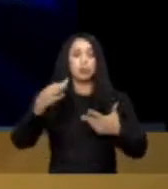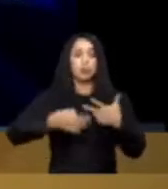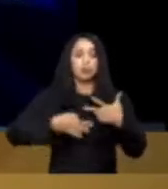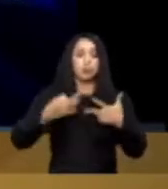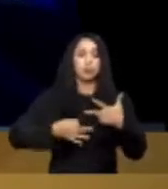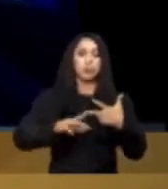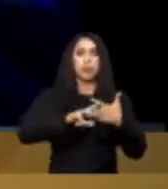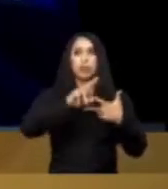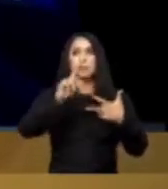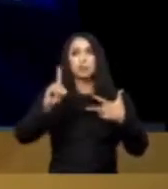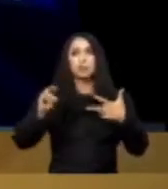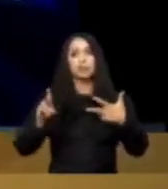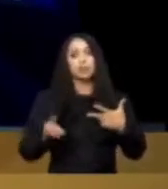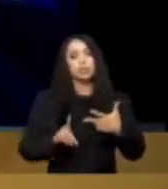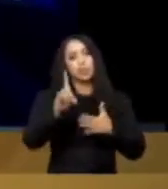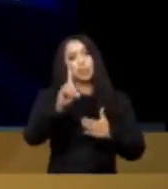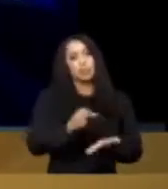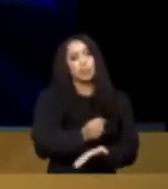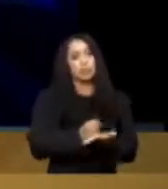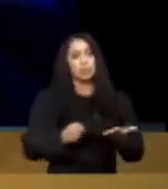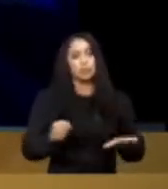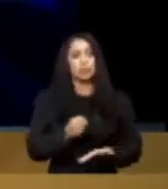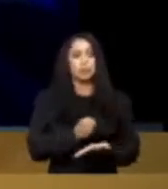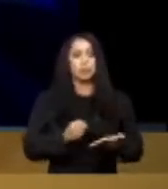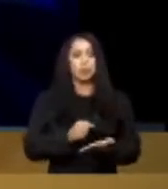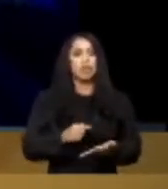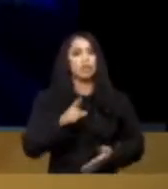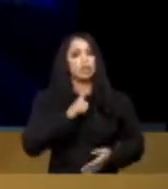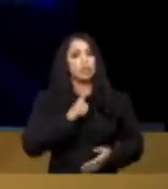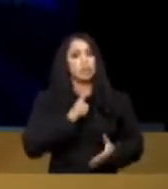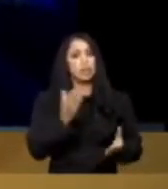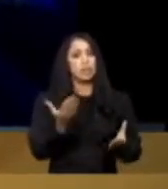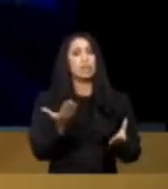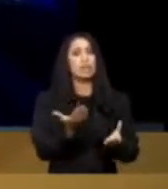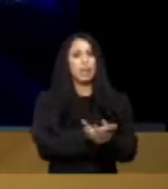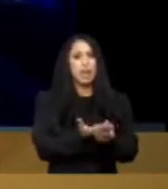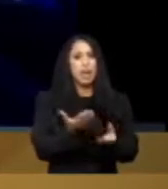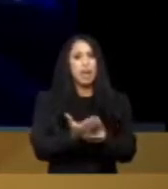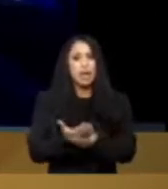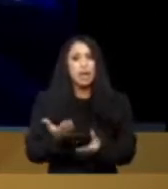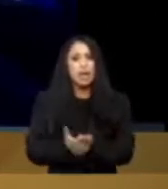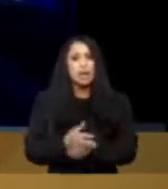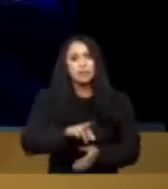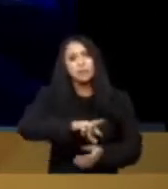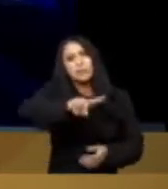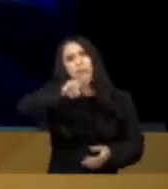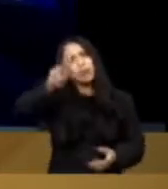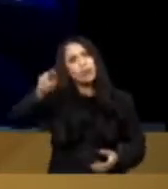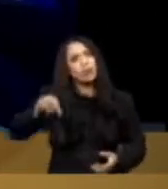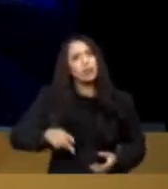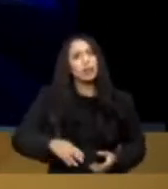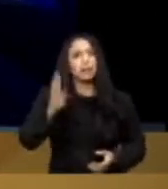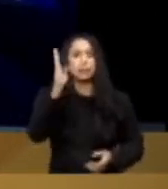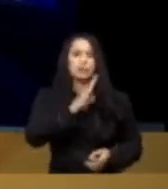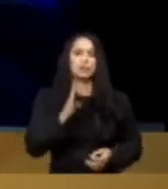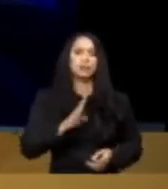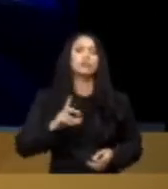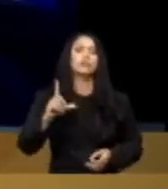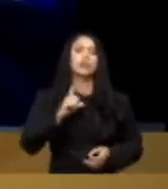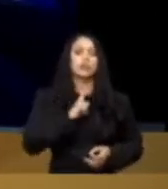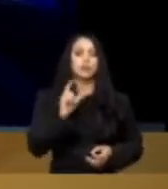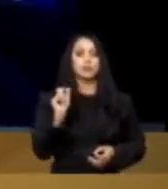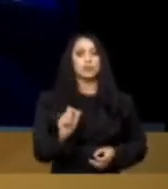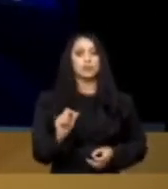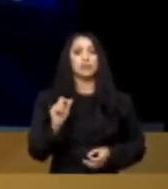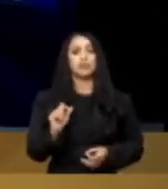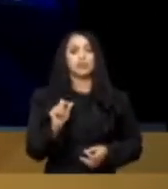a diversos direitos fundamentais. Há vários casos concretos de ações de âmbito nacional que foram essenciais